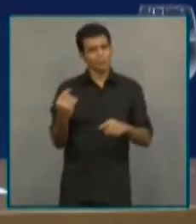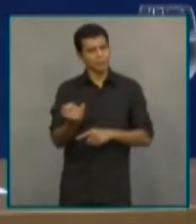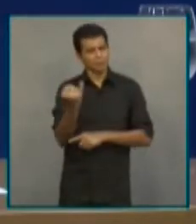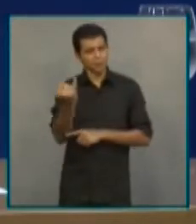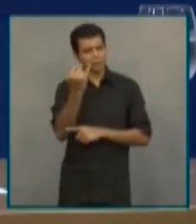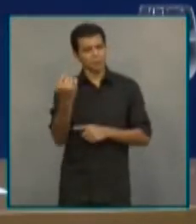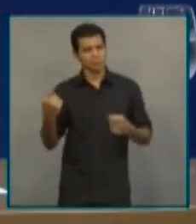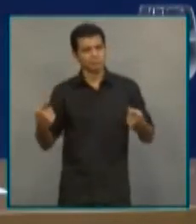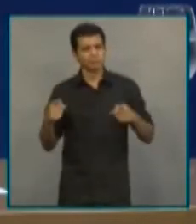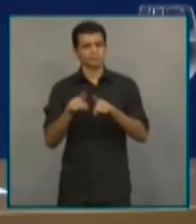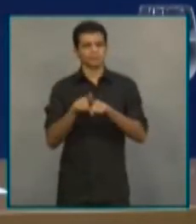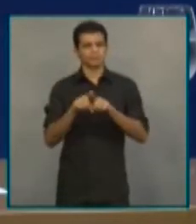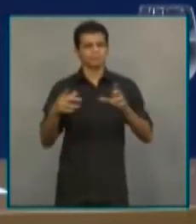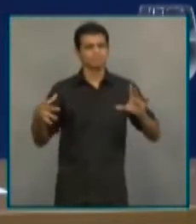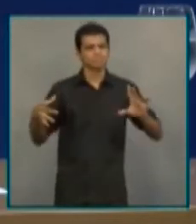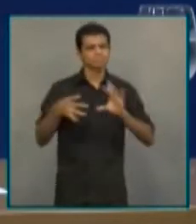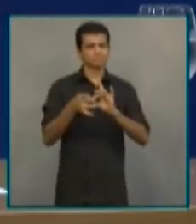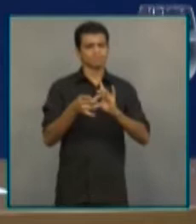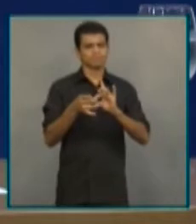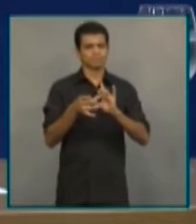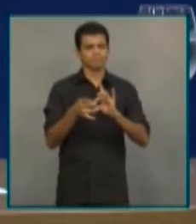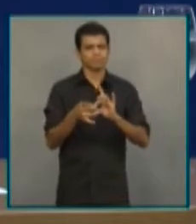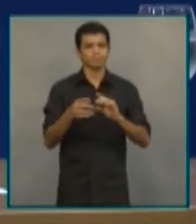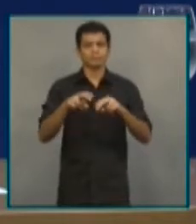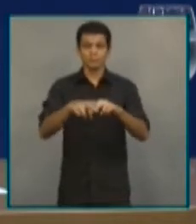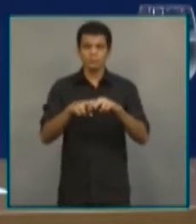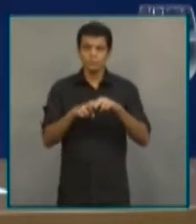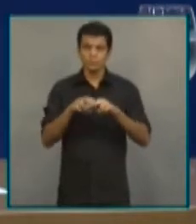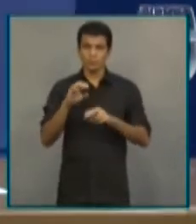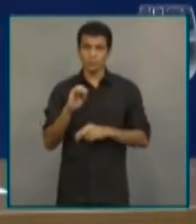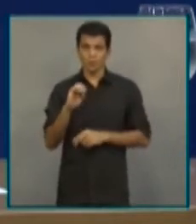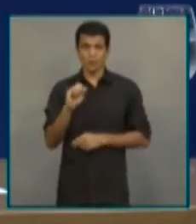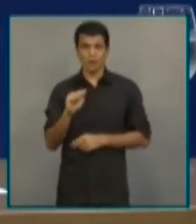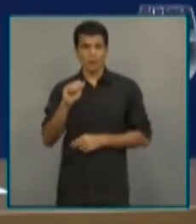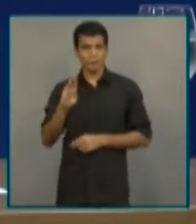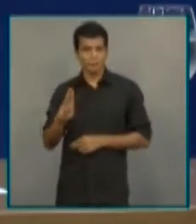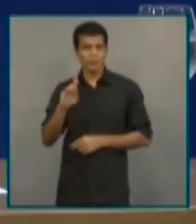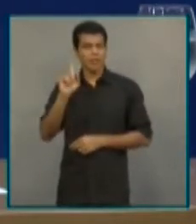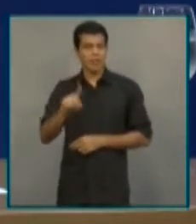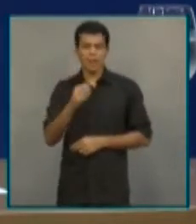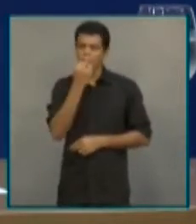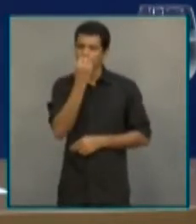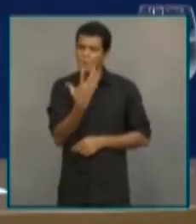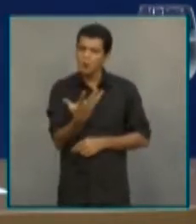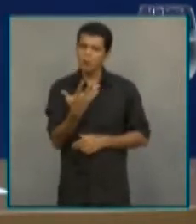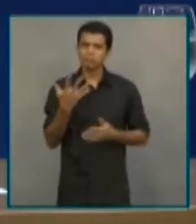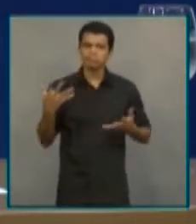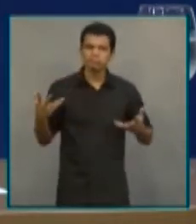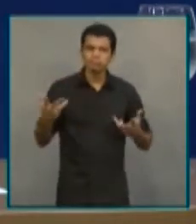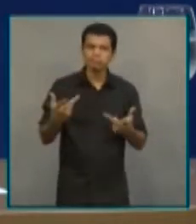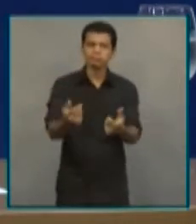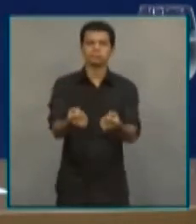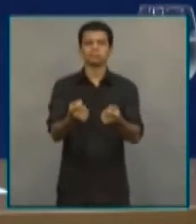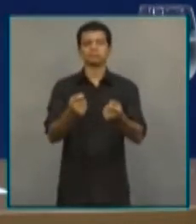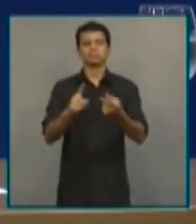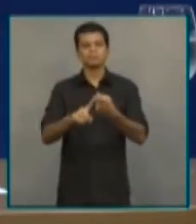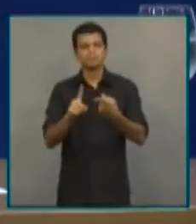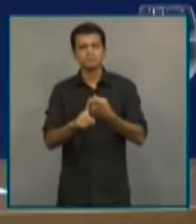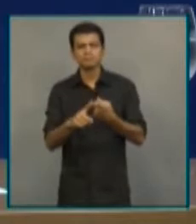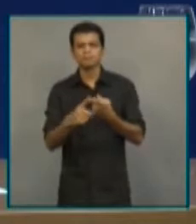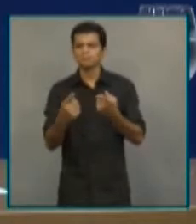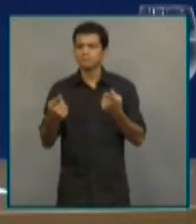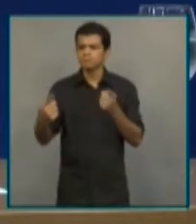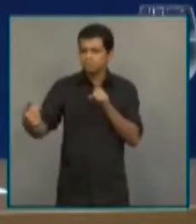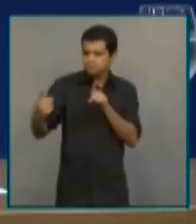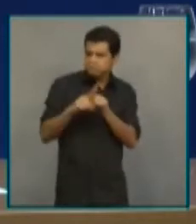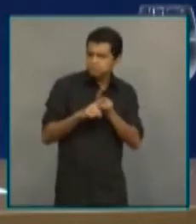Estado do Ceará acolheu o deputado Sérgio com muita boa vontade e com muita, posso até dizer,